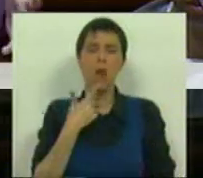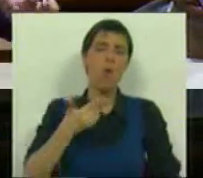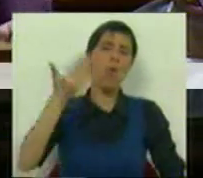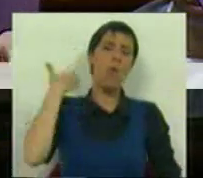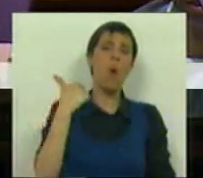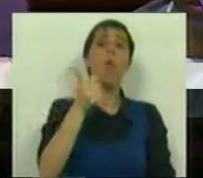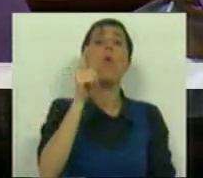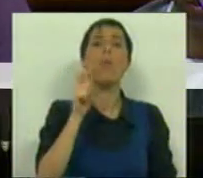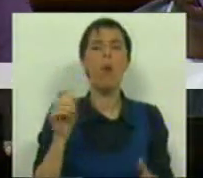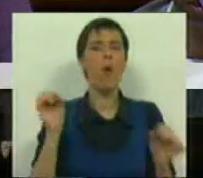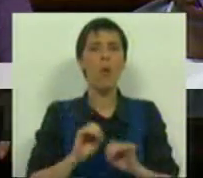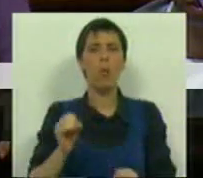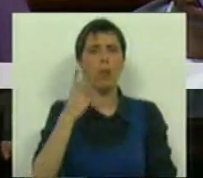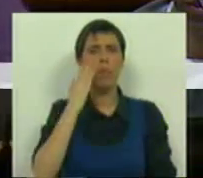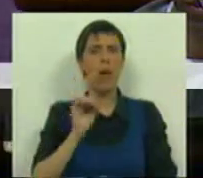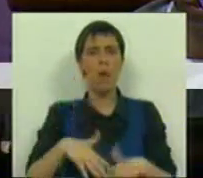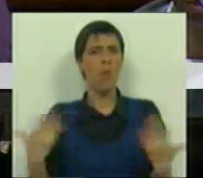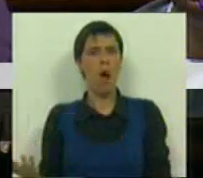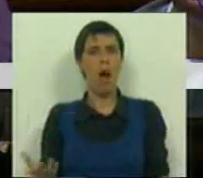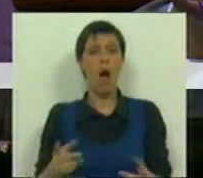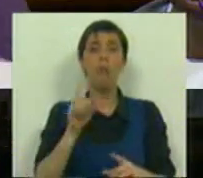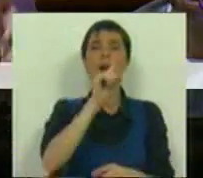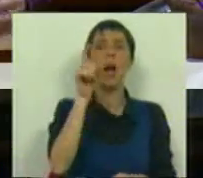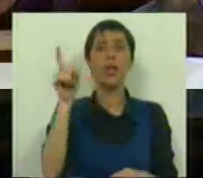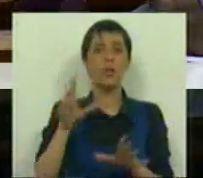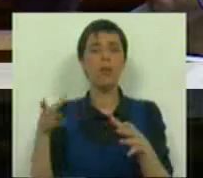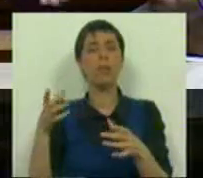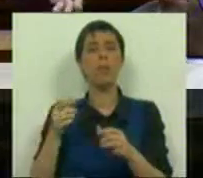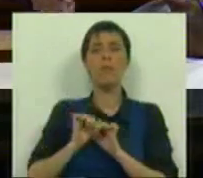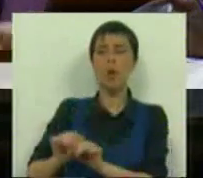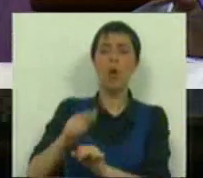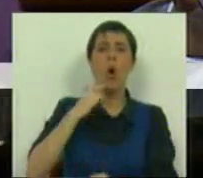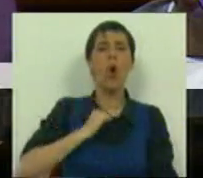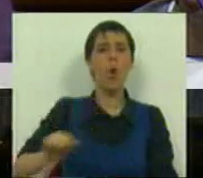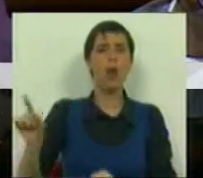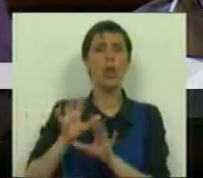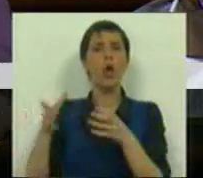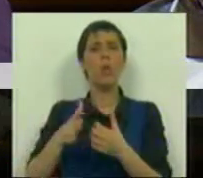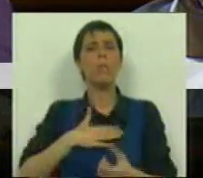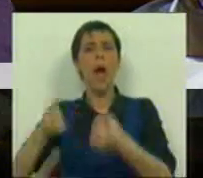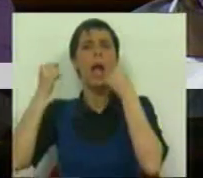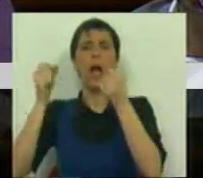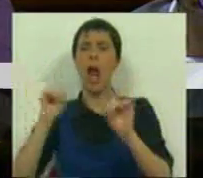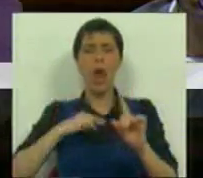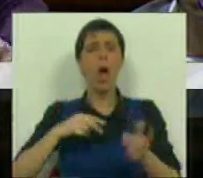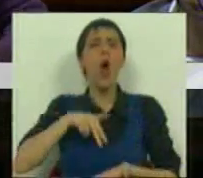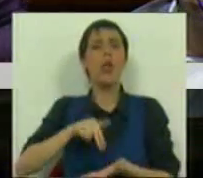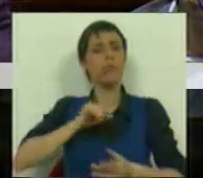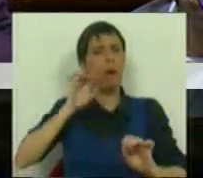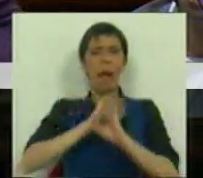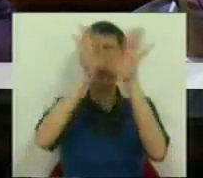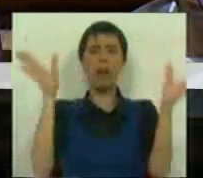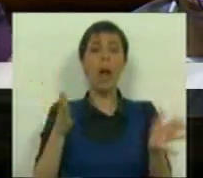tempo. Portanto, o Bloco de Esquerda não tem pudor relativamente às questões das claques, temos uma posição clara desde sempre e